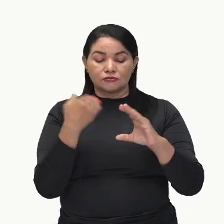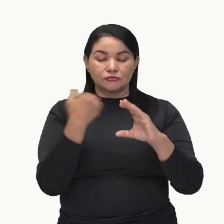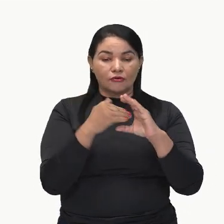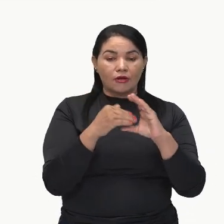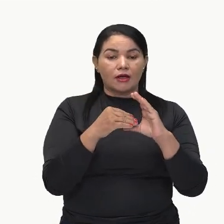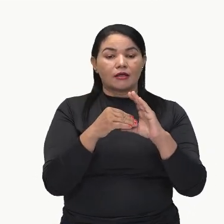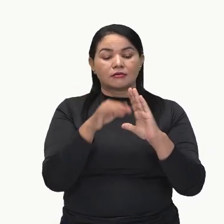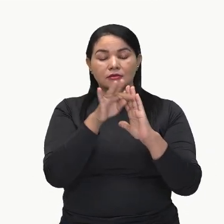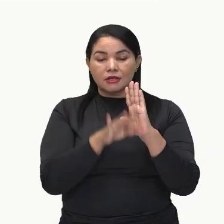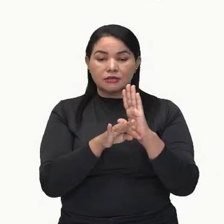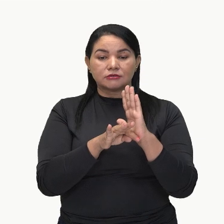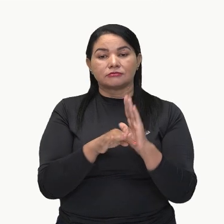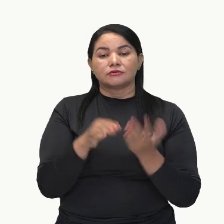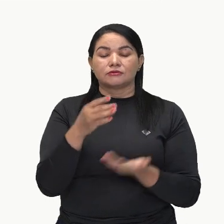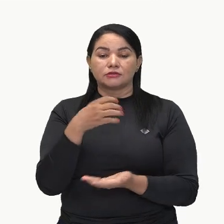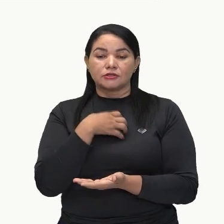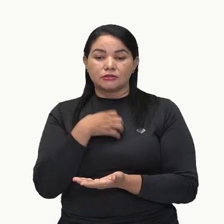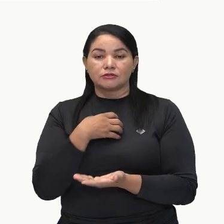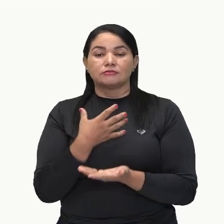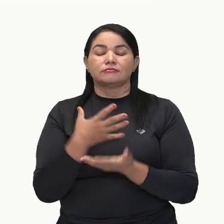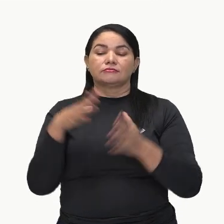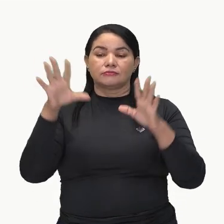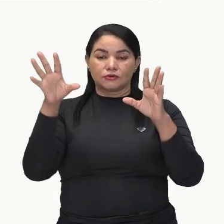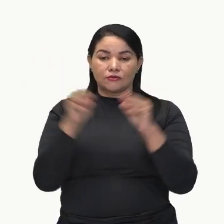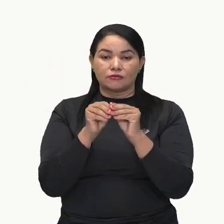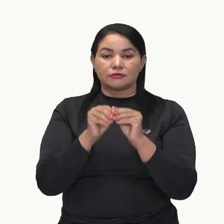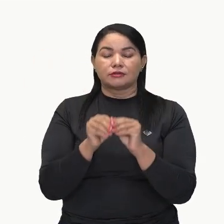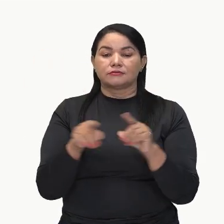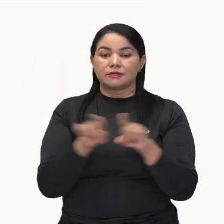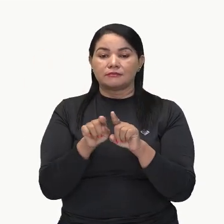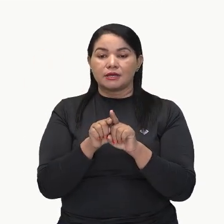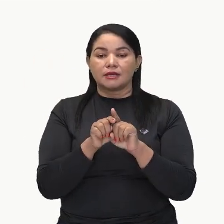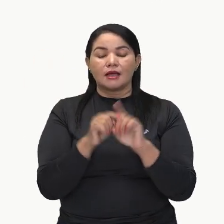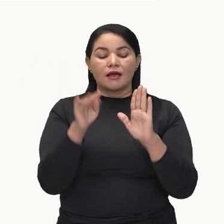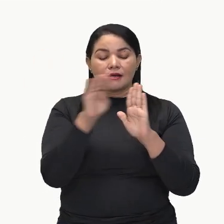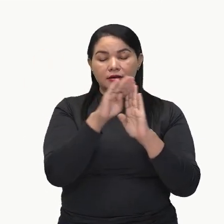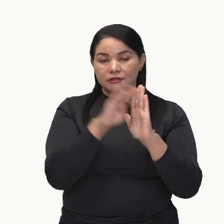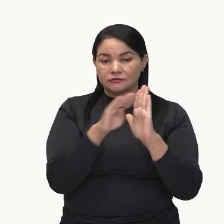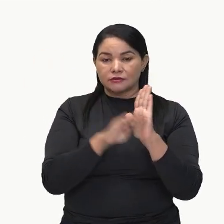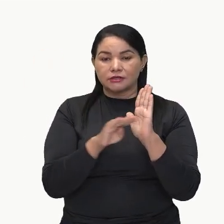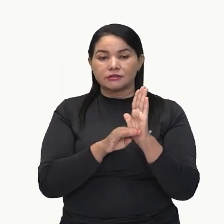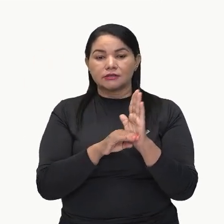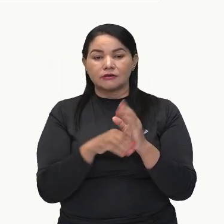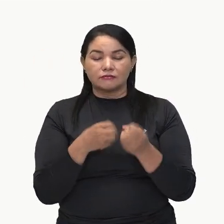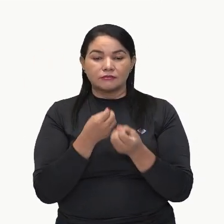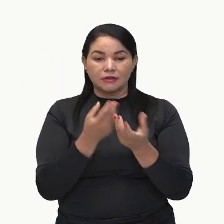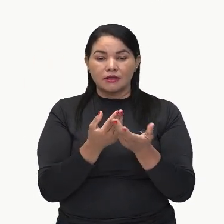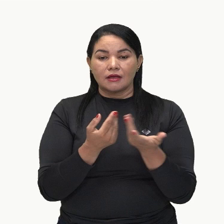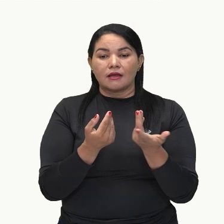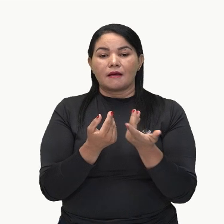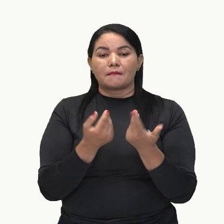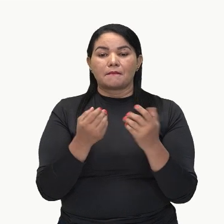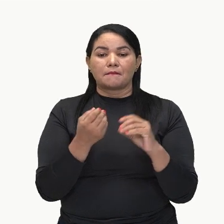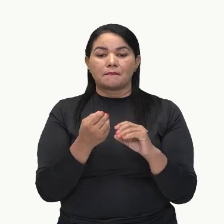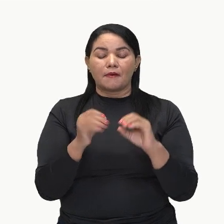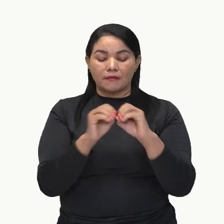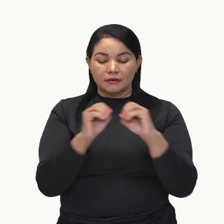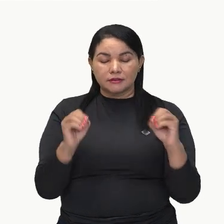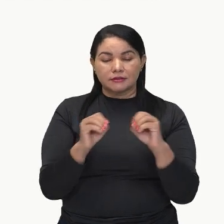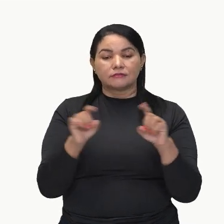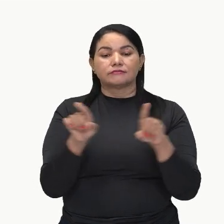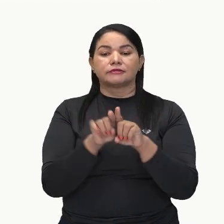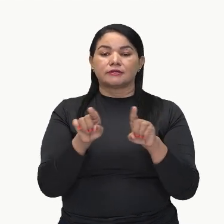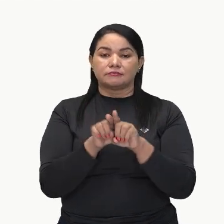é o sentido de conclusão. E qual é a classificação que eu vou dar para essa oração? Conclusiva também, né?